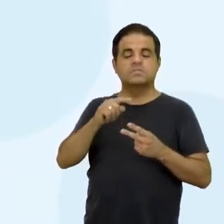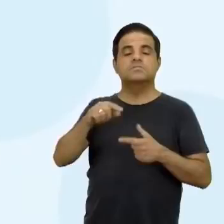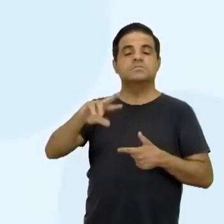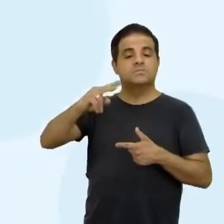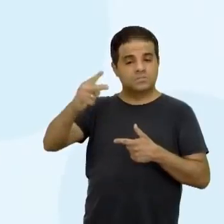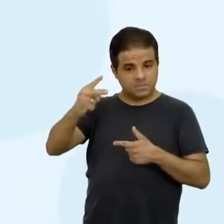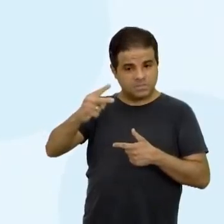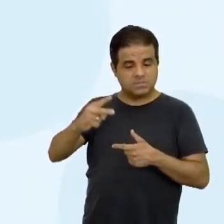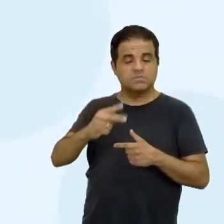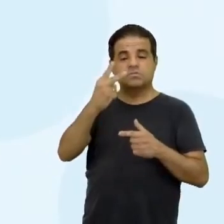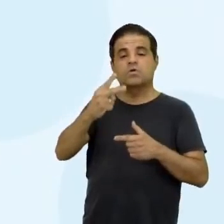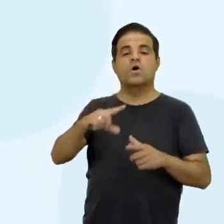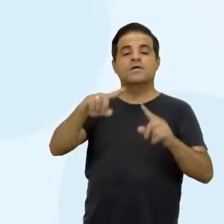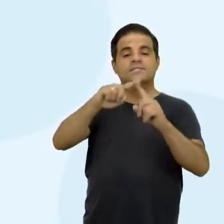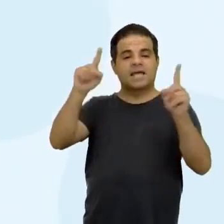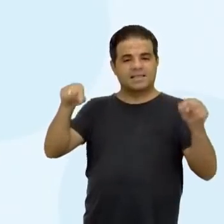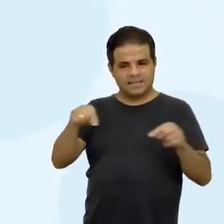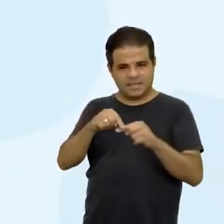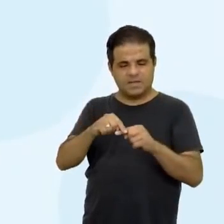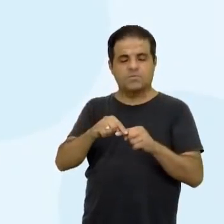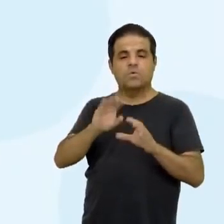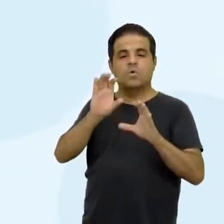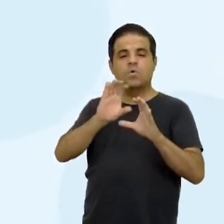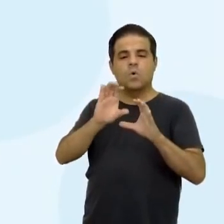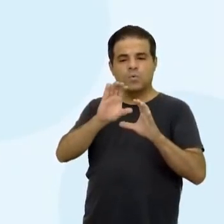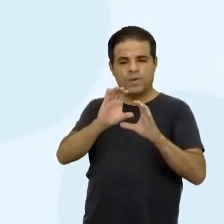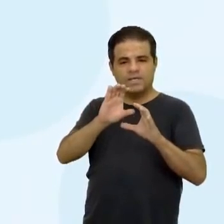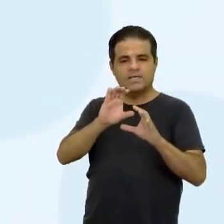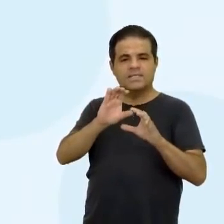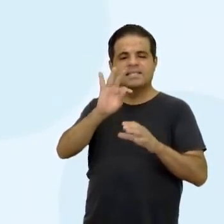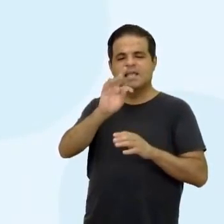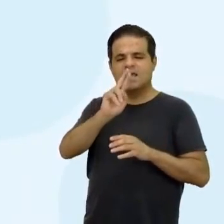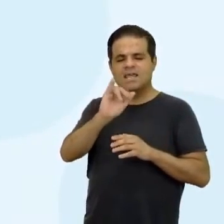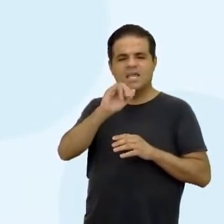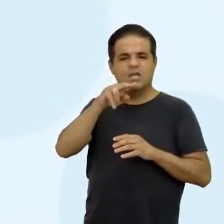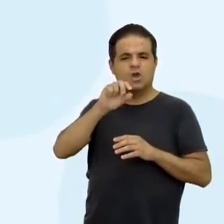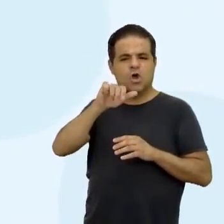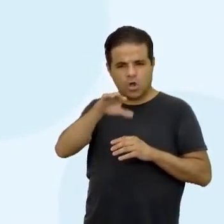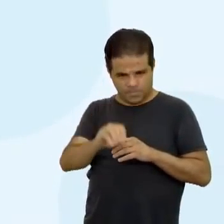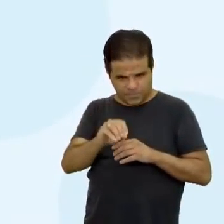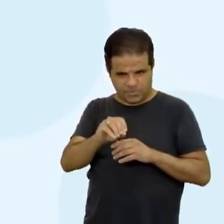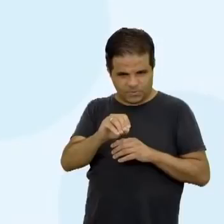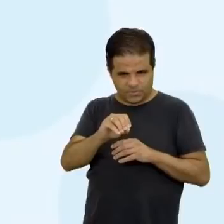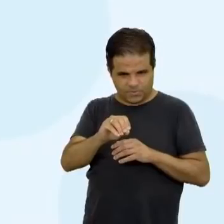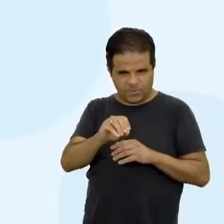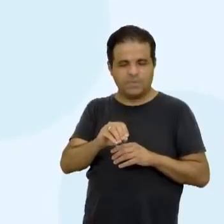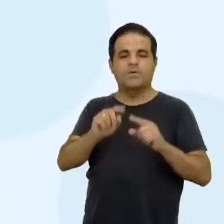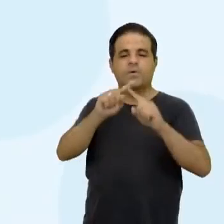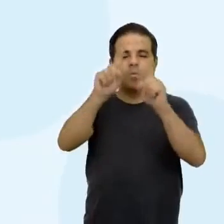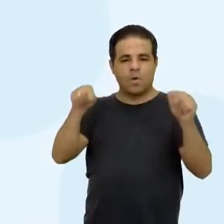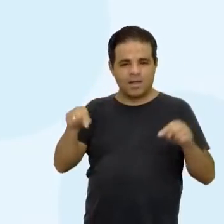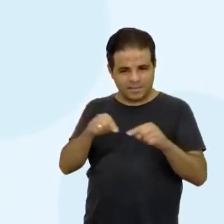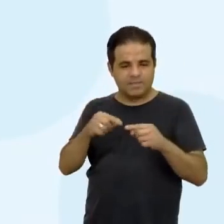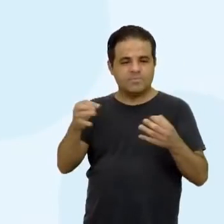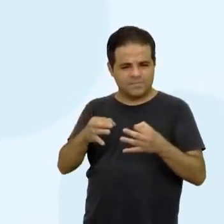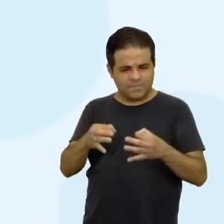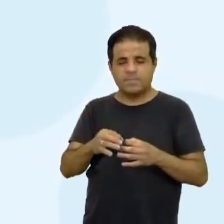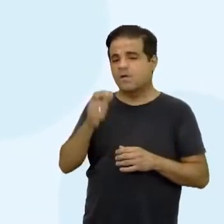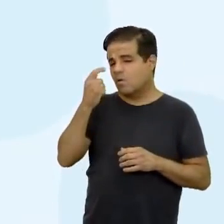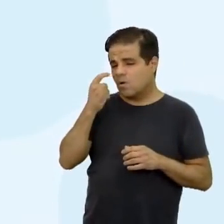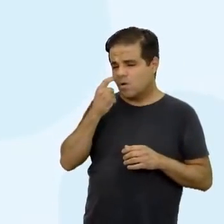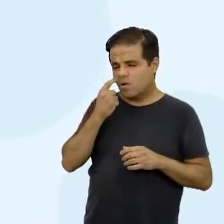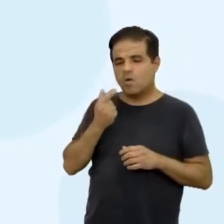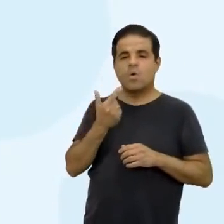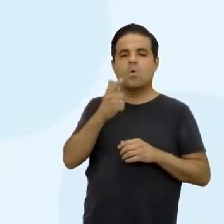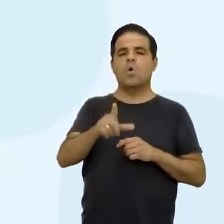quadrados e dois retângulos o trinômio quadrado perfeito Beleza então